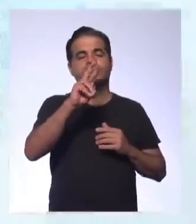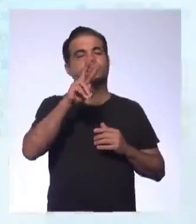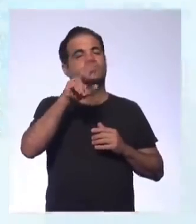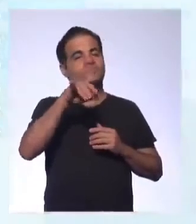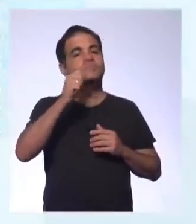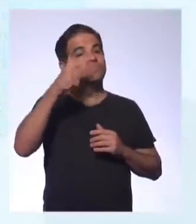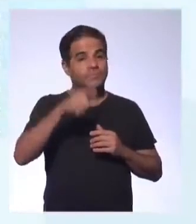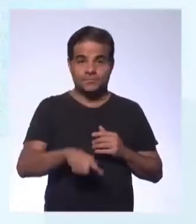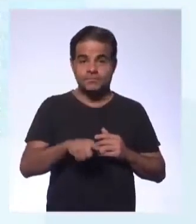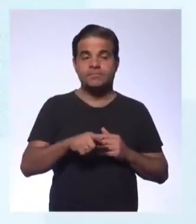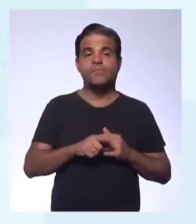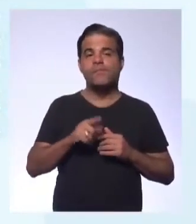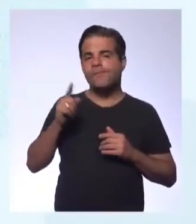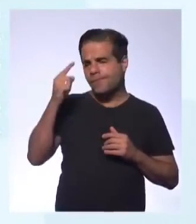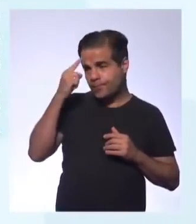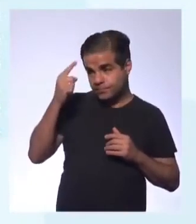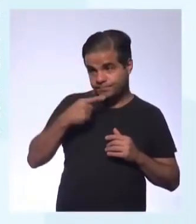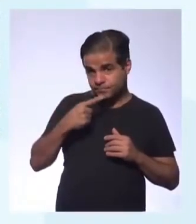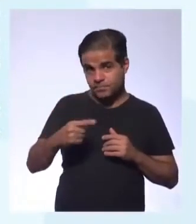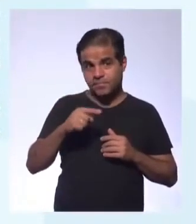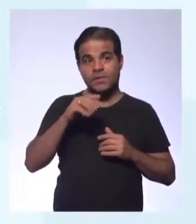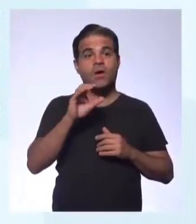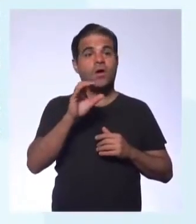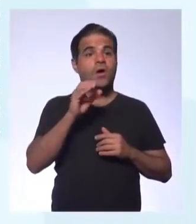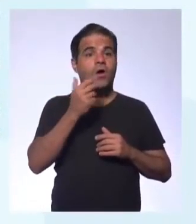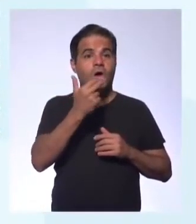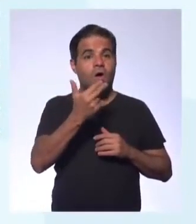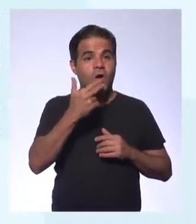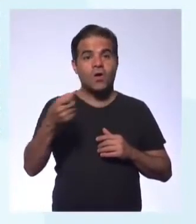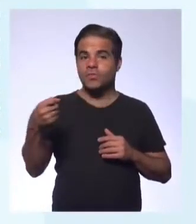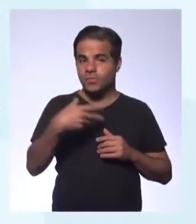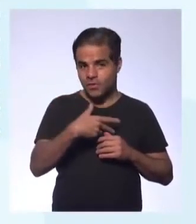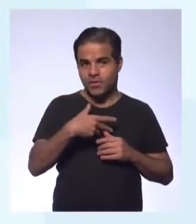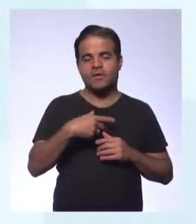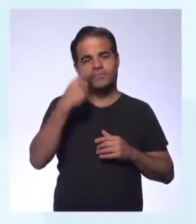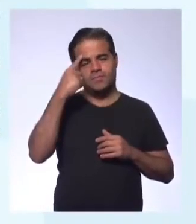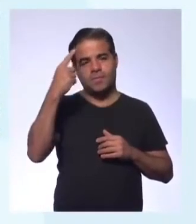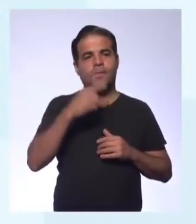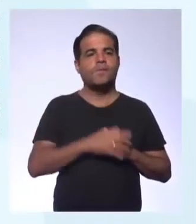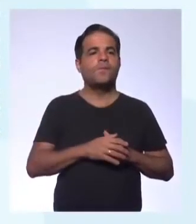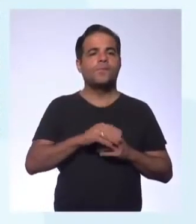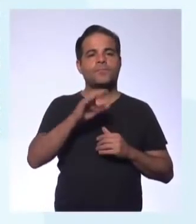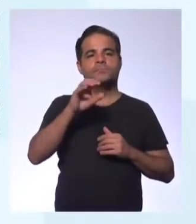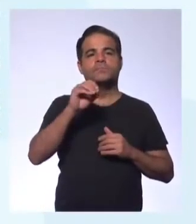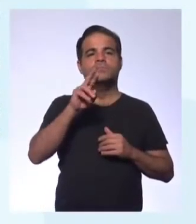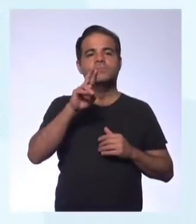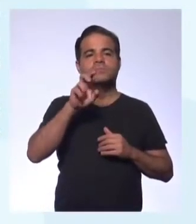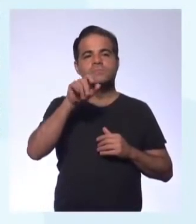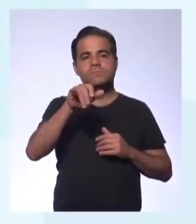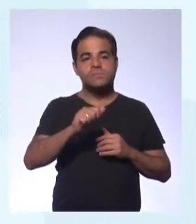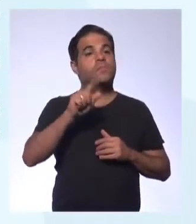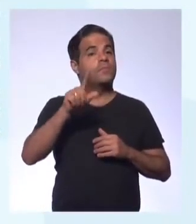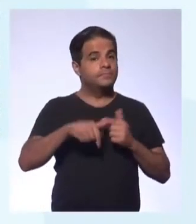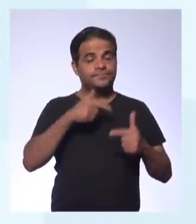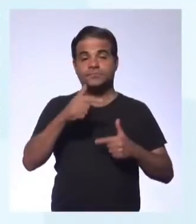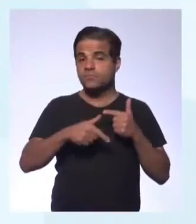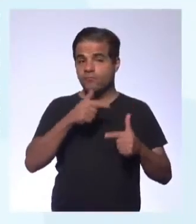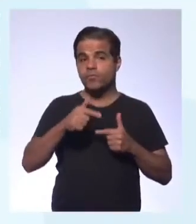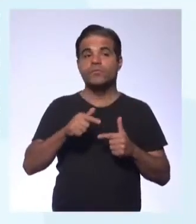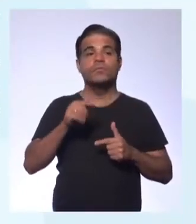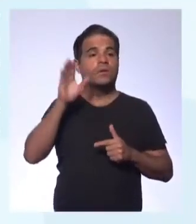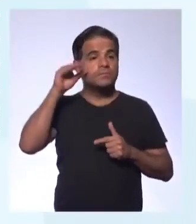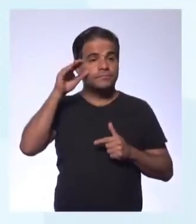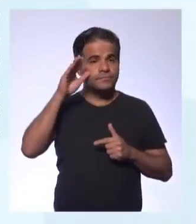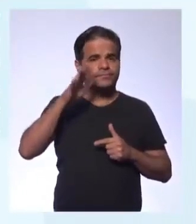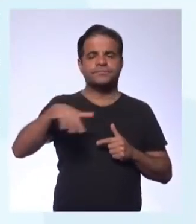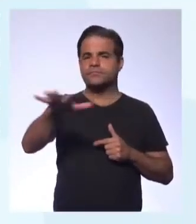texto novamente. É que eu pensei que você ia falar cor nova, né? Mas tudo bem. A corveia, que era trabalho feito pelo servo